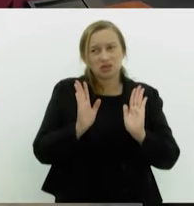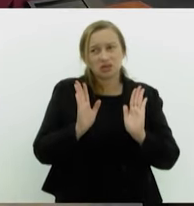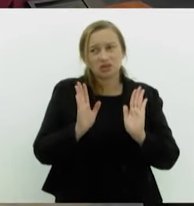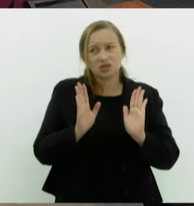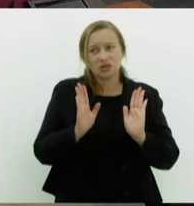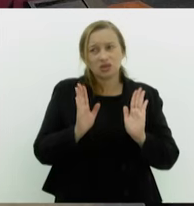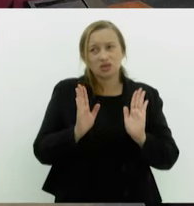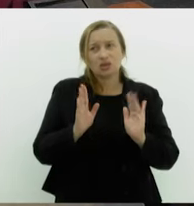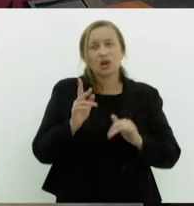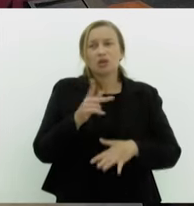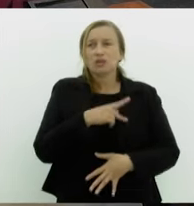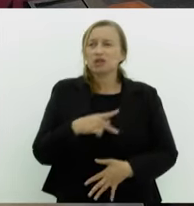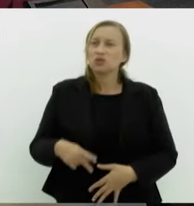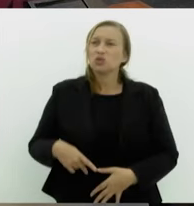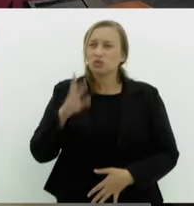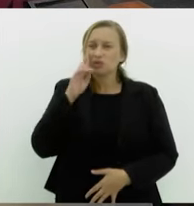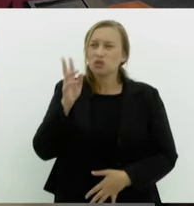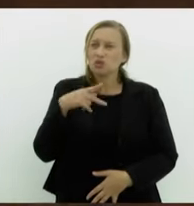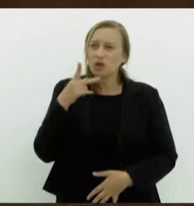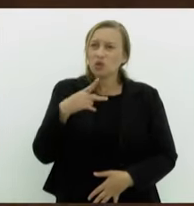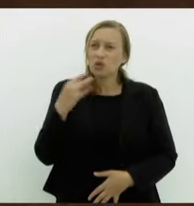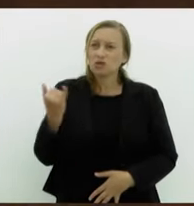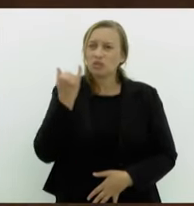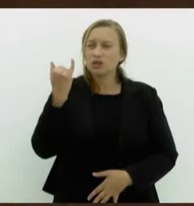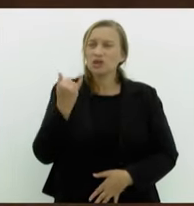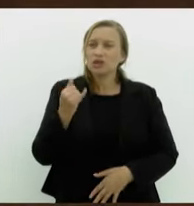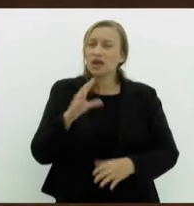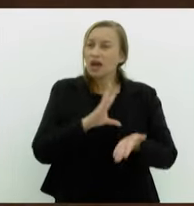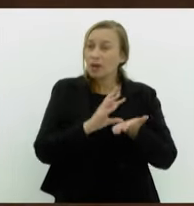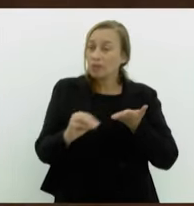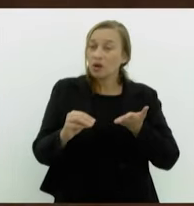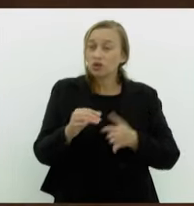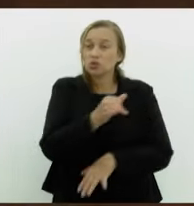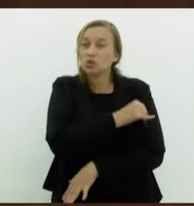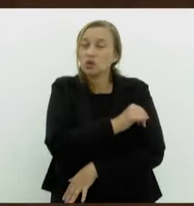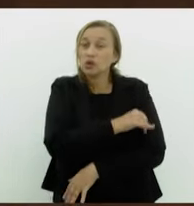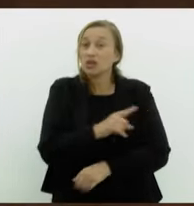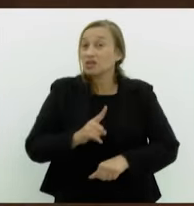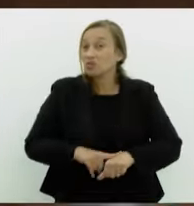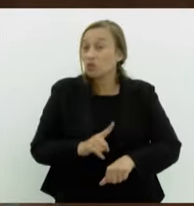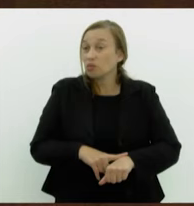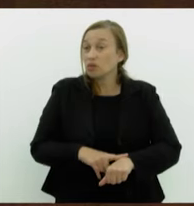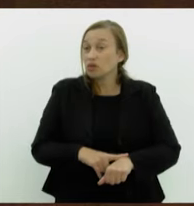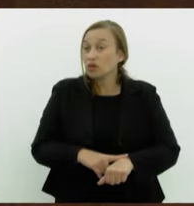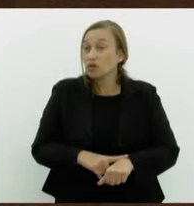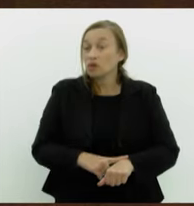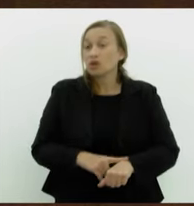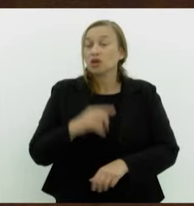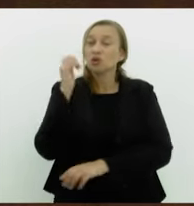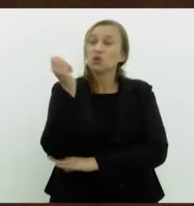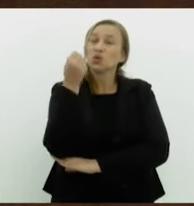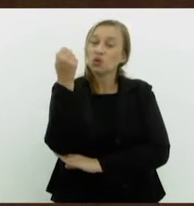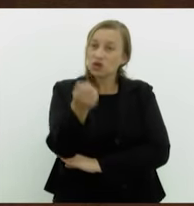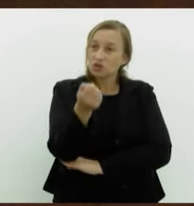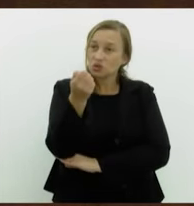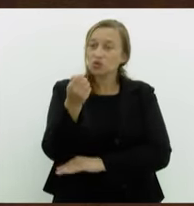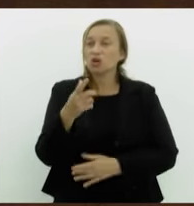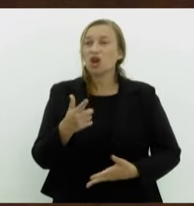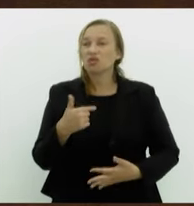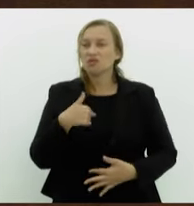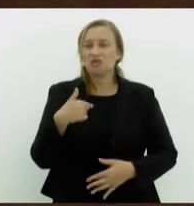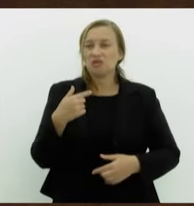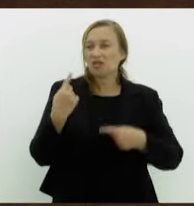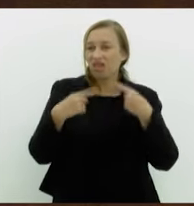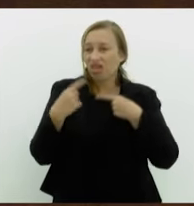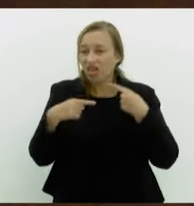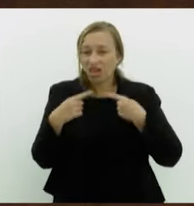Eu acho que, como você falou, né, acho que o mais importante é a pauta do Rio, e nesse momento também a pauta do nosso Rio Grande do Sul. É, eu não vim aqui para ficar